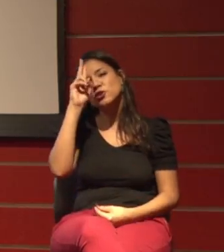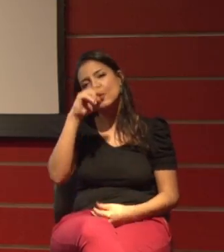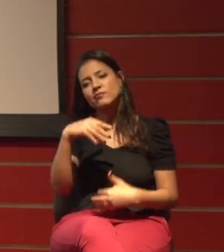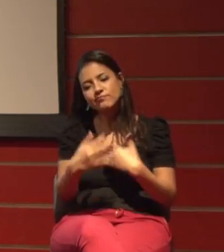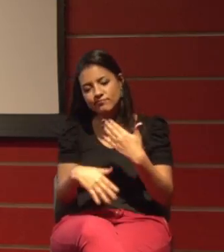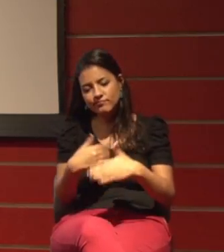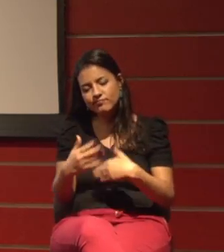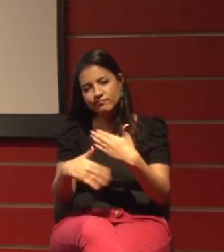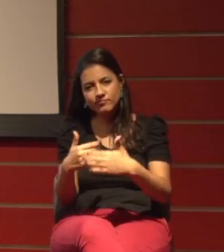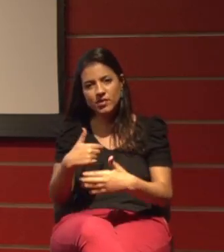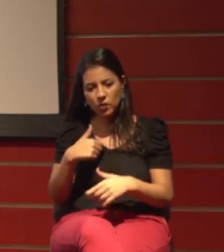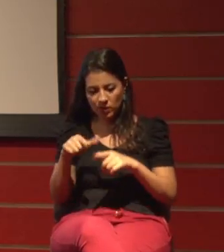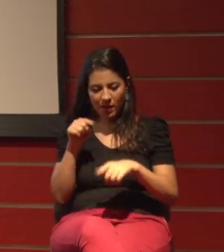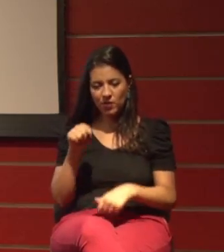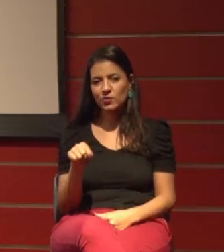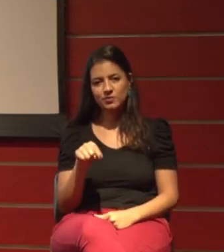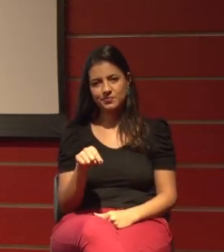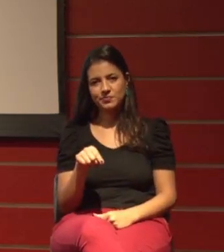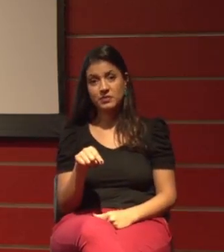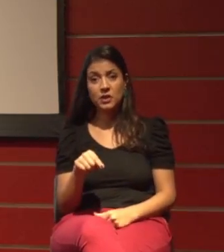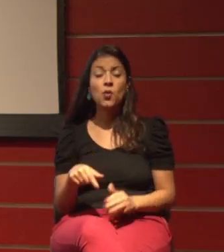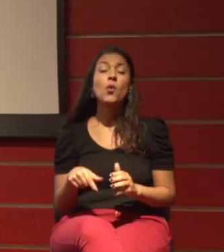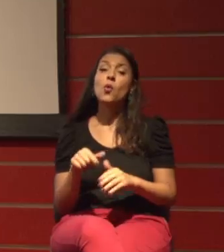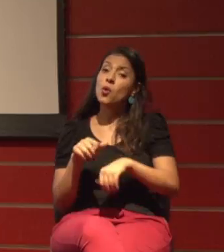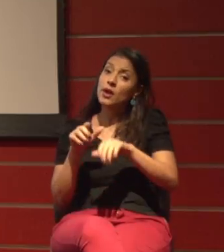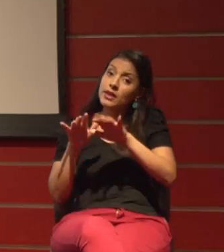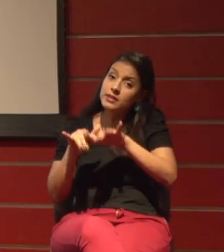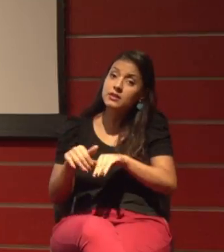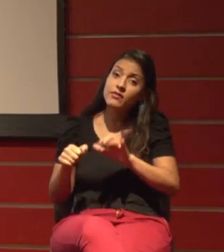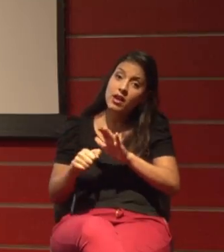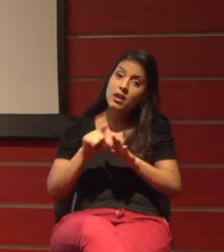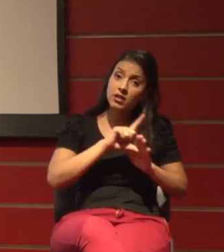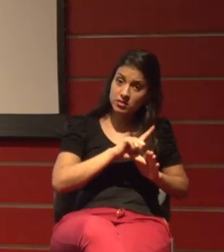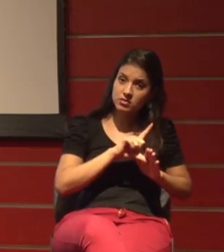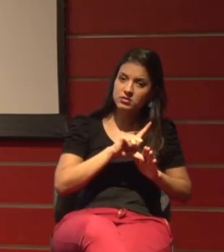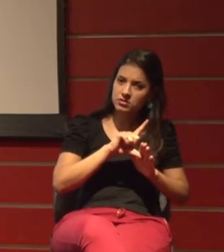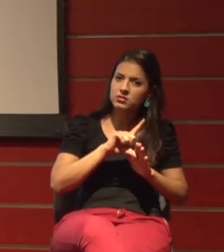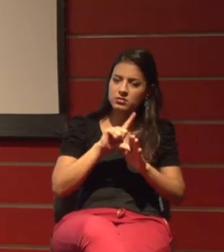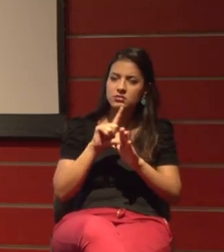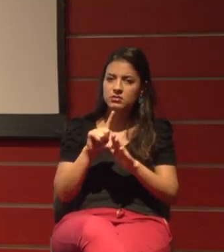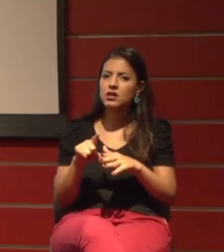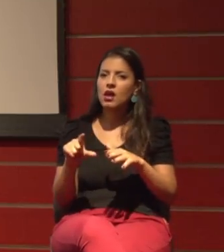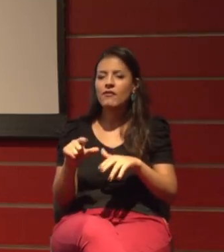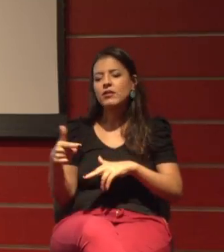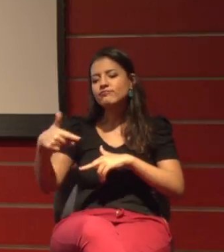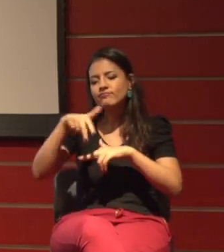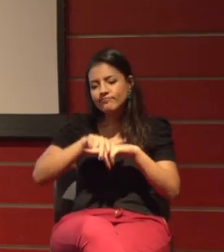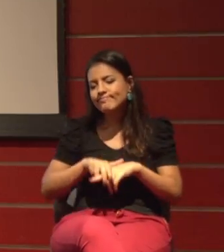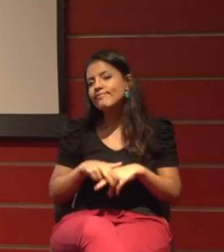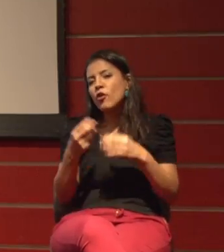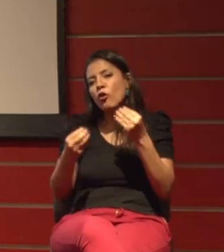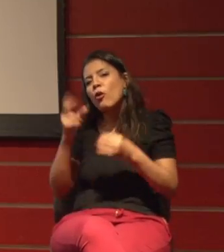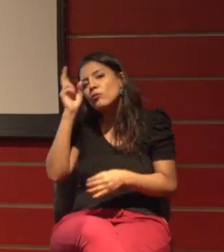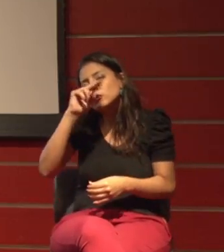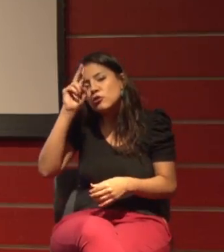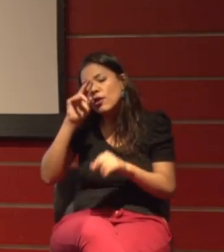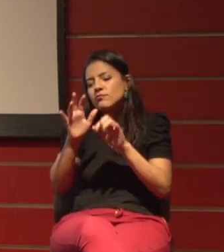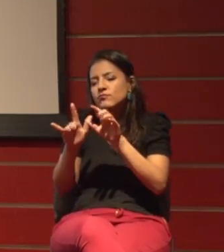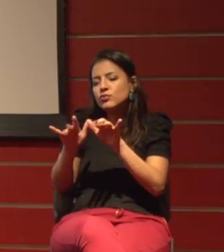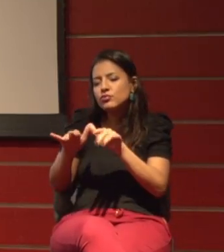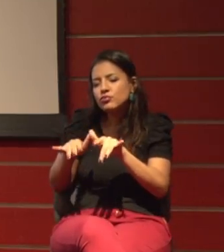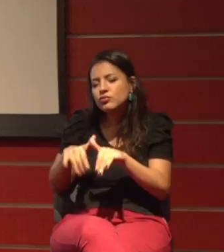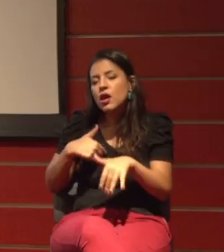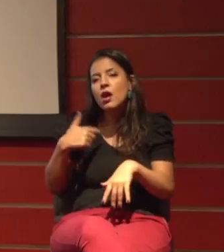né então antes de começar a escrever ou seja antes de de sentar para para para realmente começar a desenvolver essa história o que eu